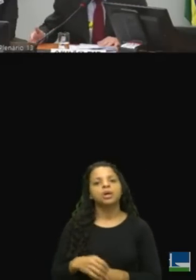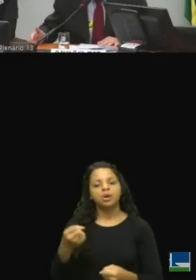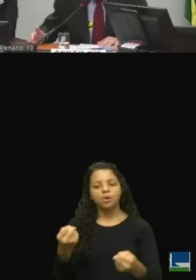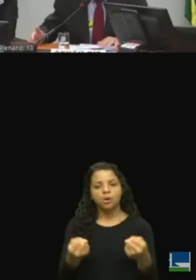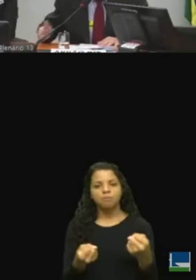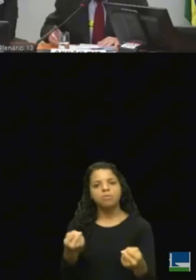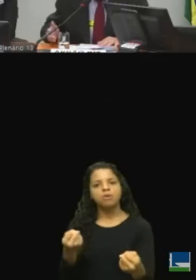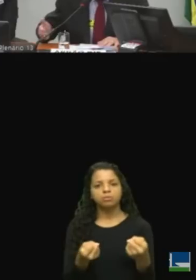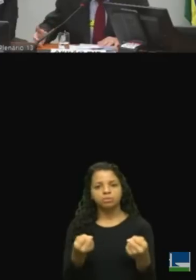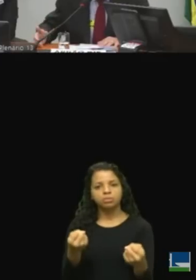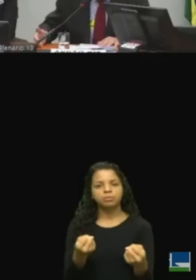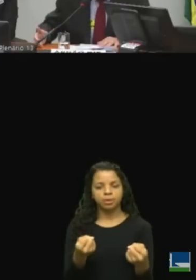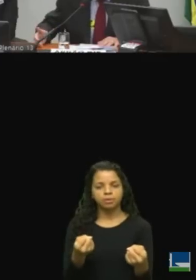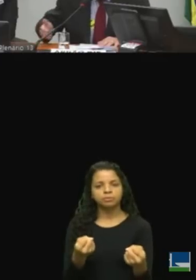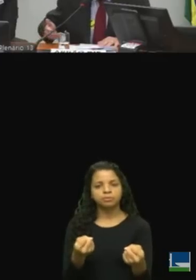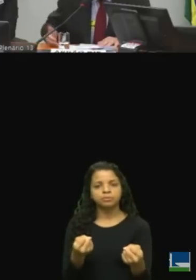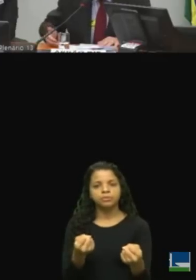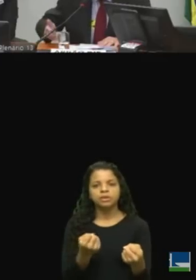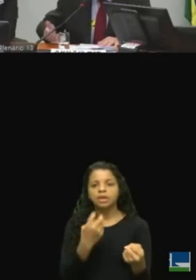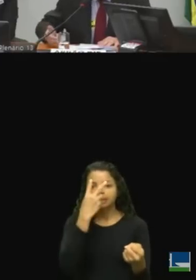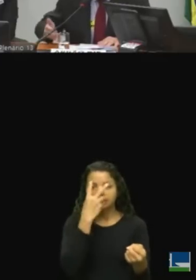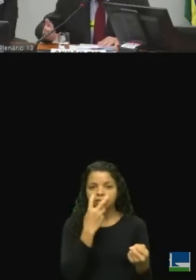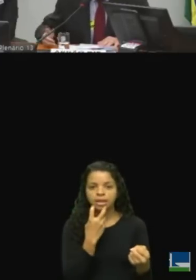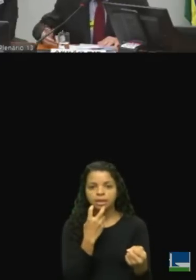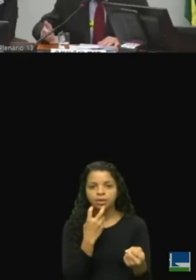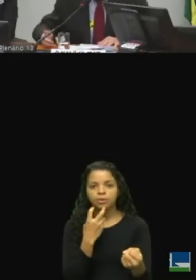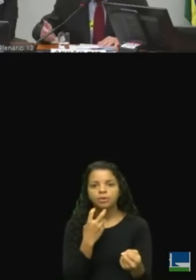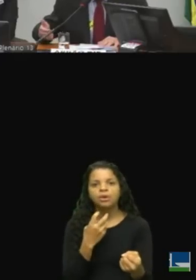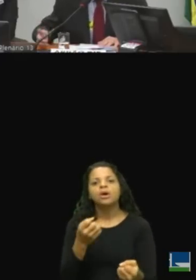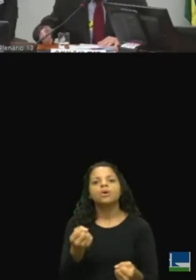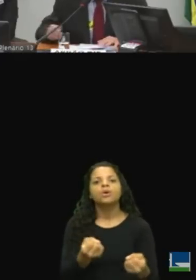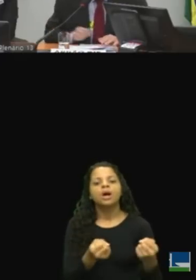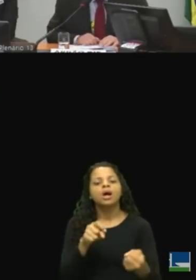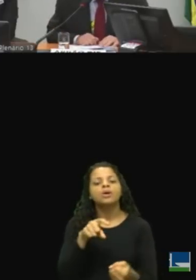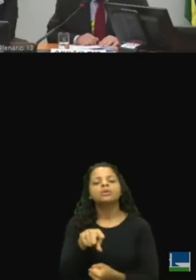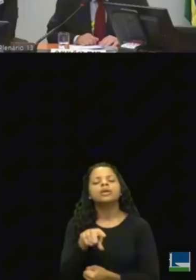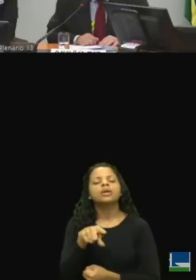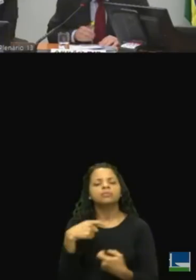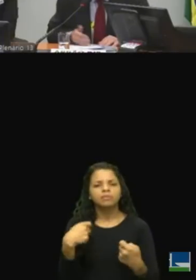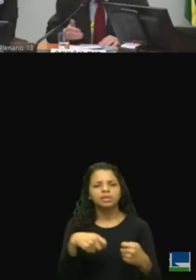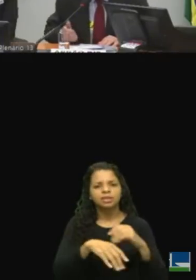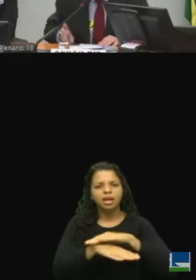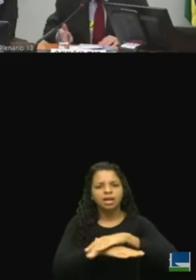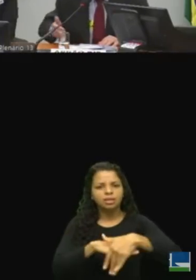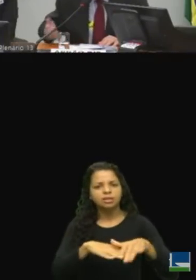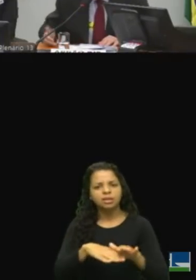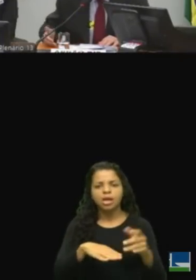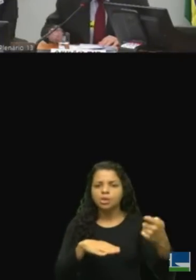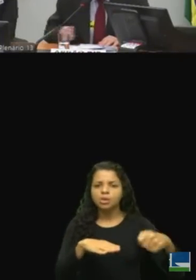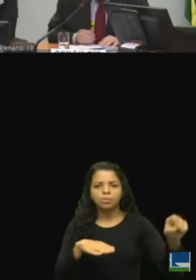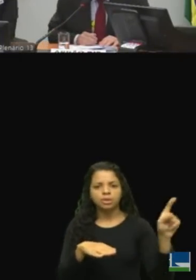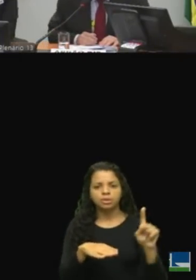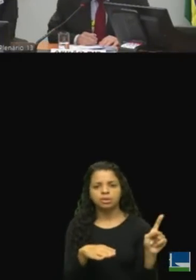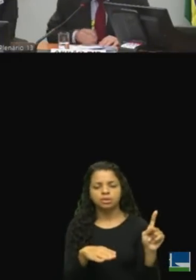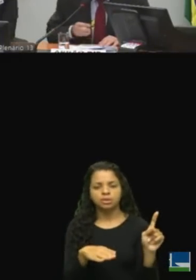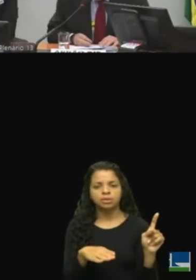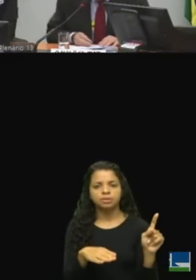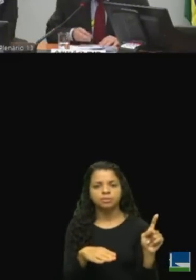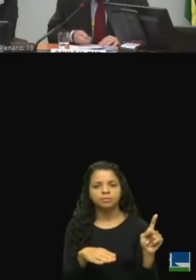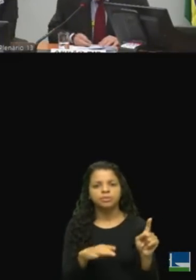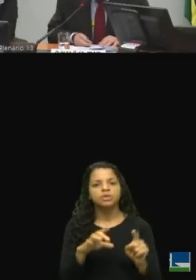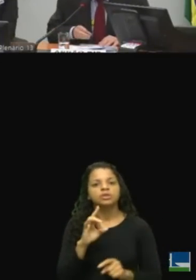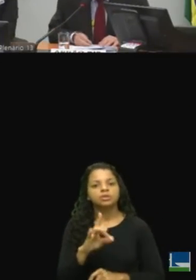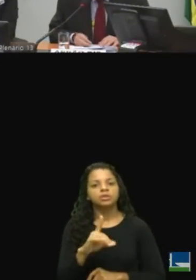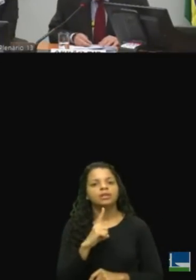condutor. O condutor dele não precisa ter adaptação externa para o veículo. A reforma tributária diz isso. Só